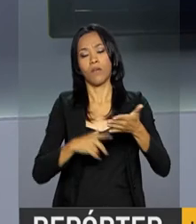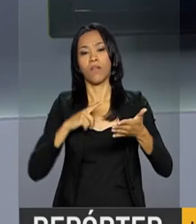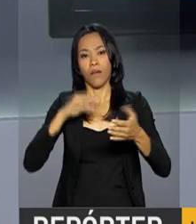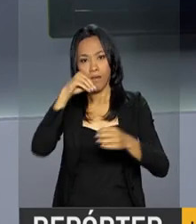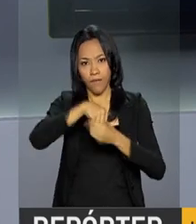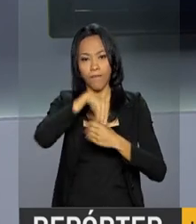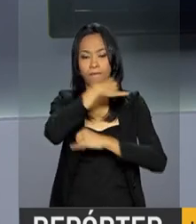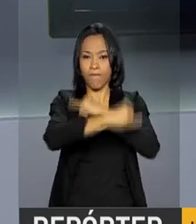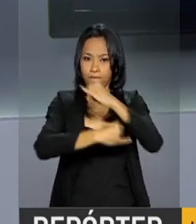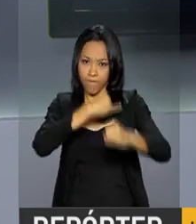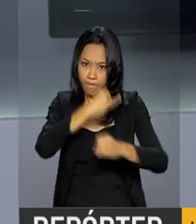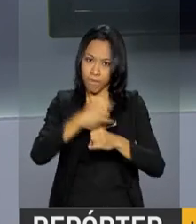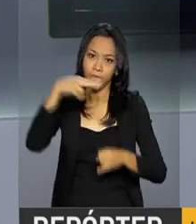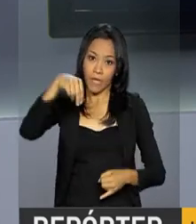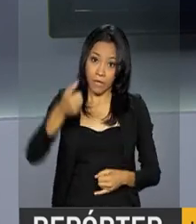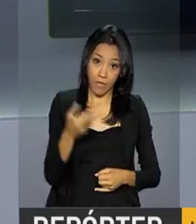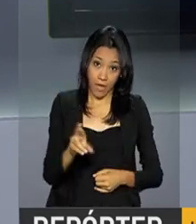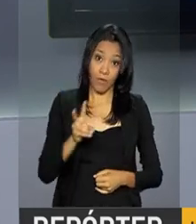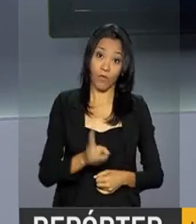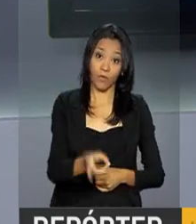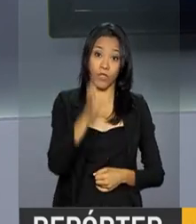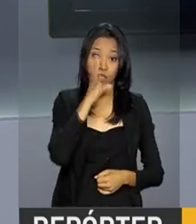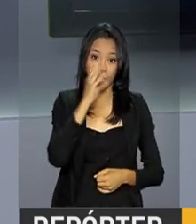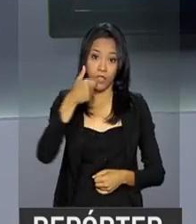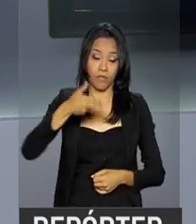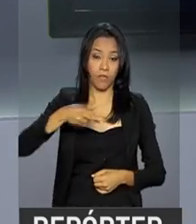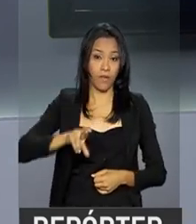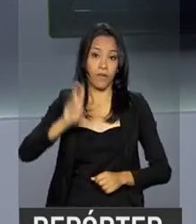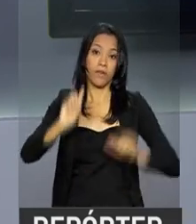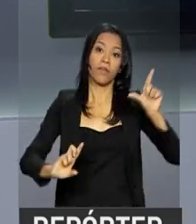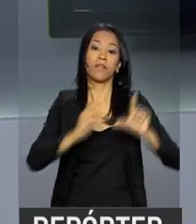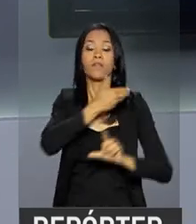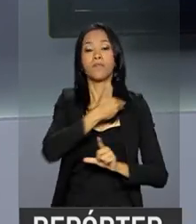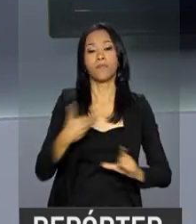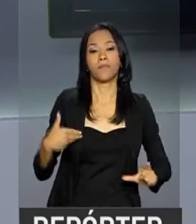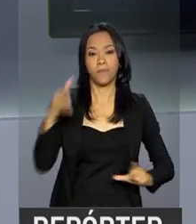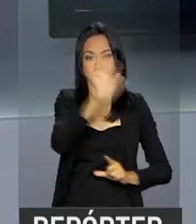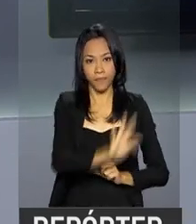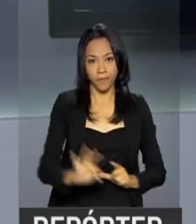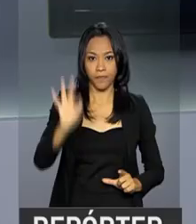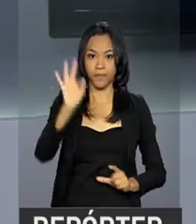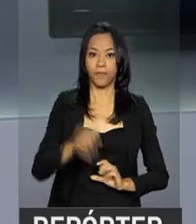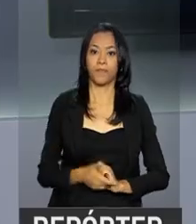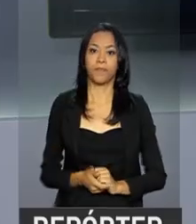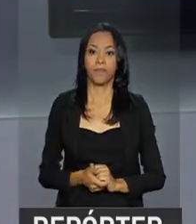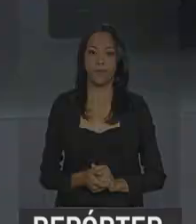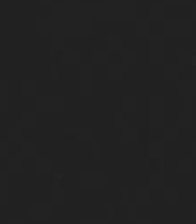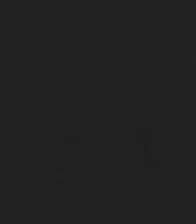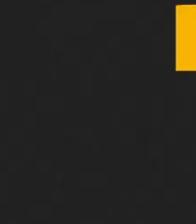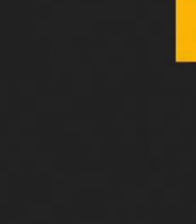está na página da nbr na internet continue com a gente na nbr a tv do governo federal